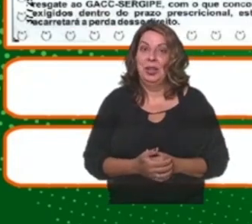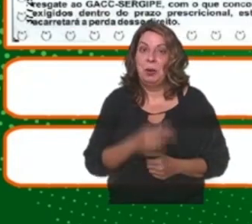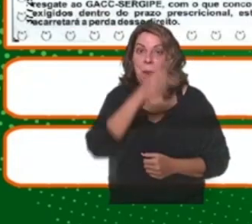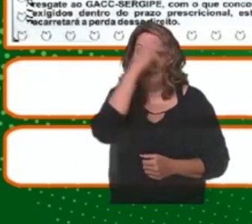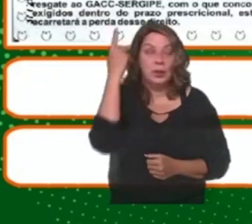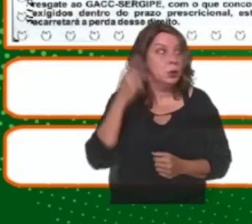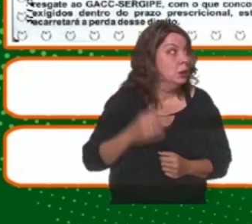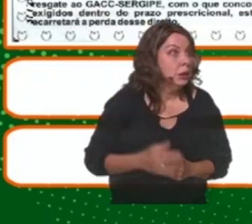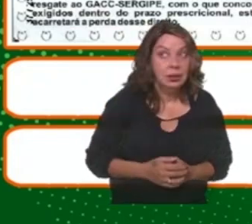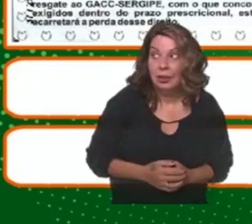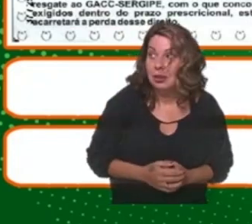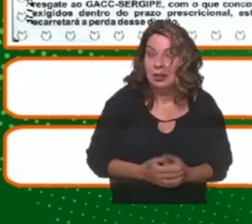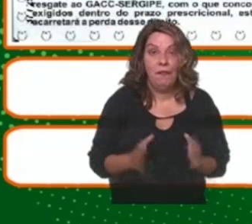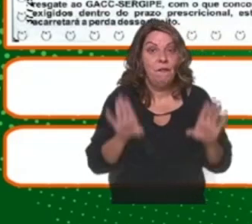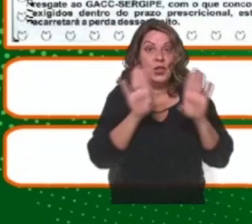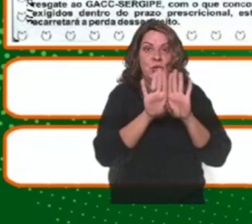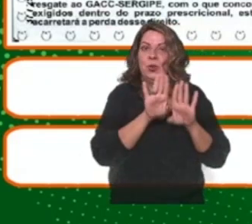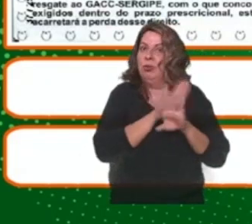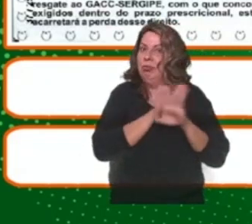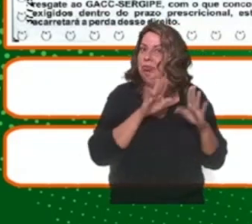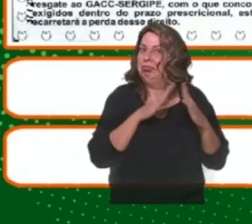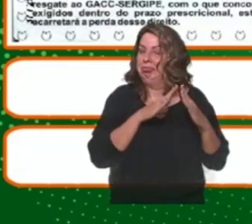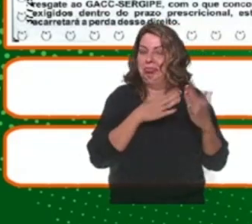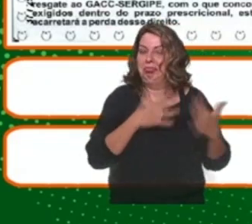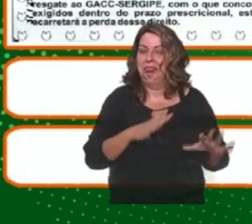do Gira Sergipe.